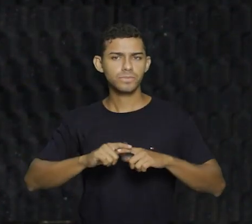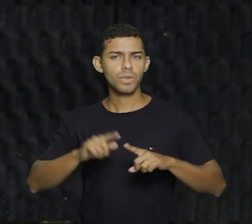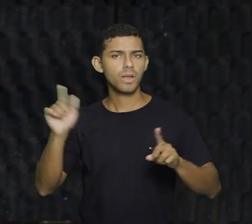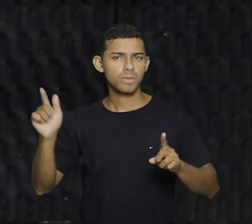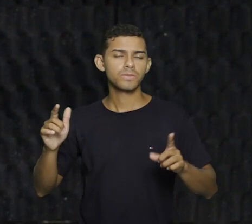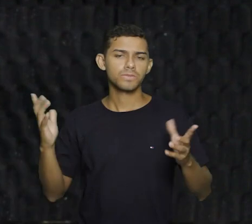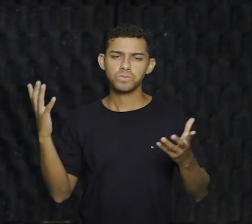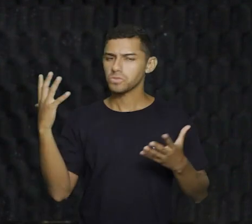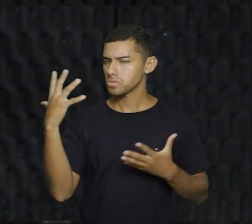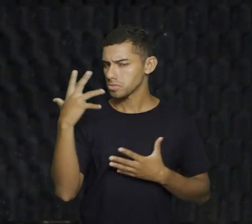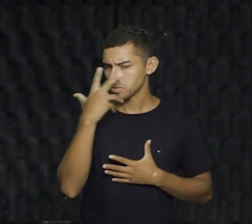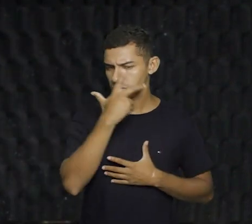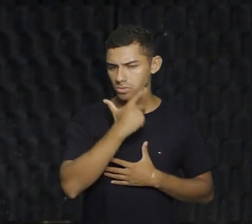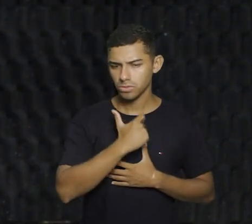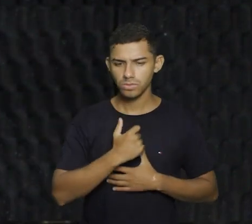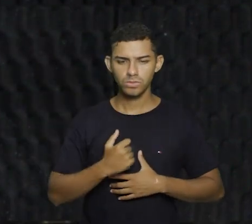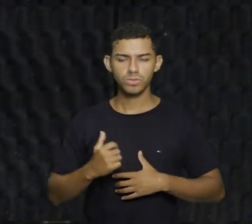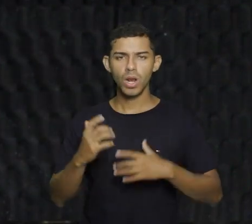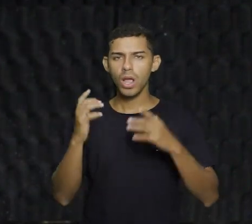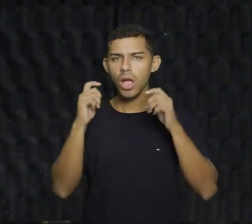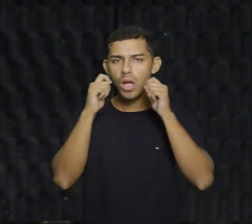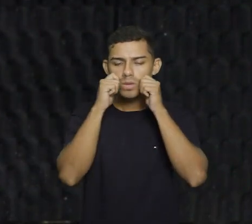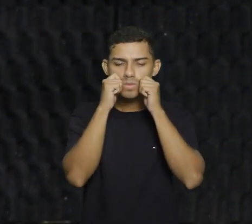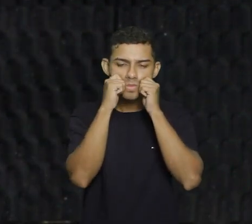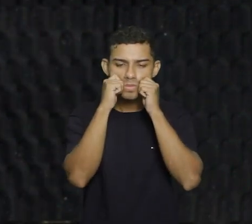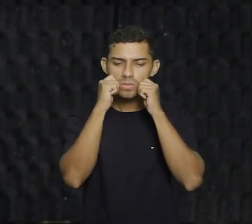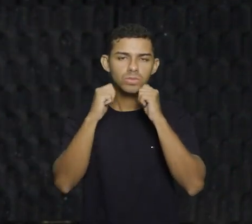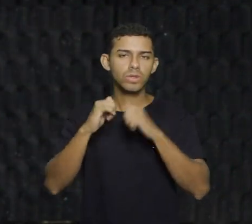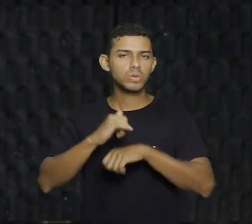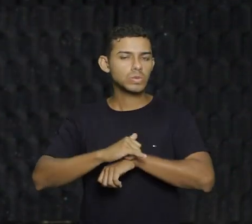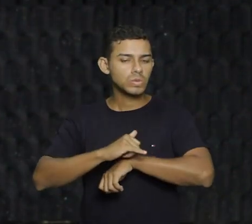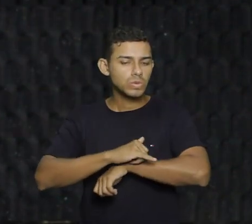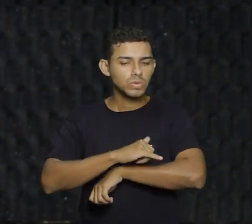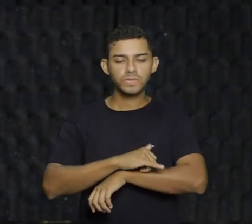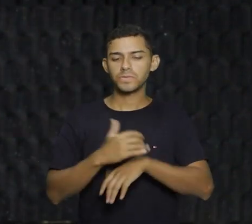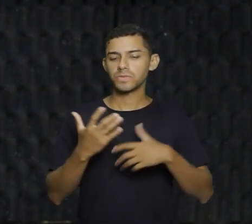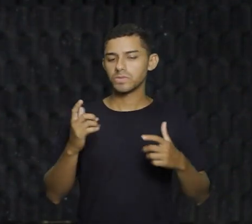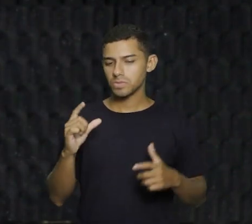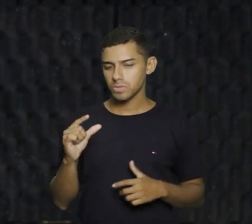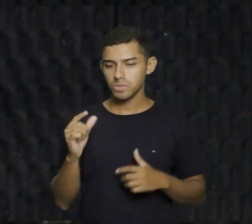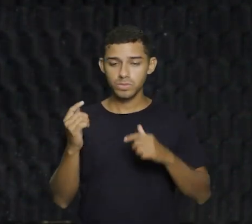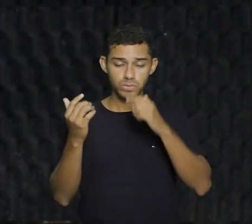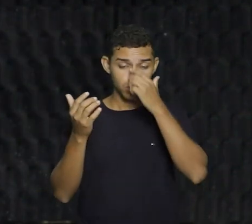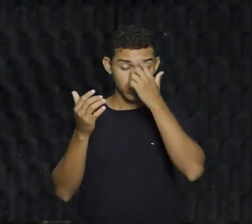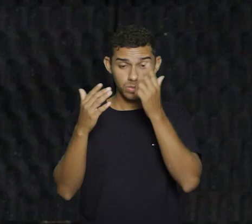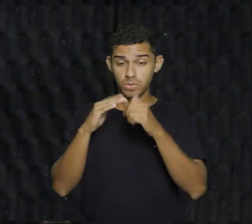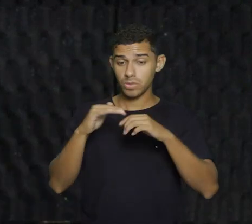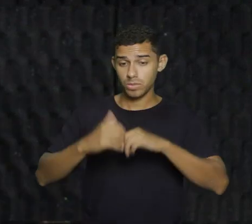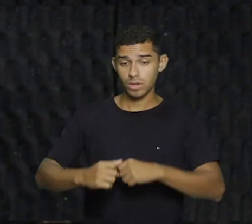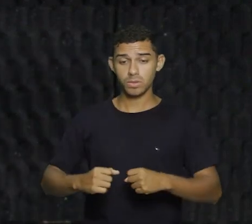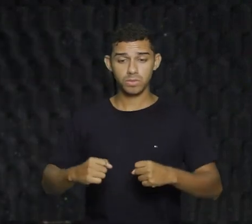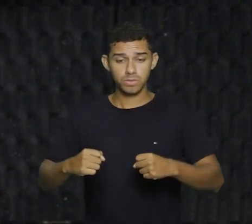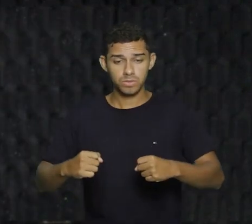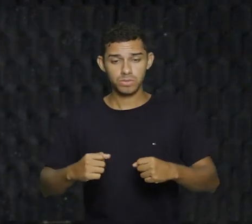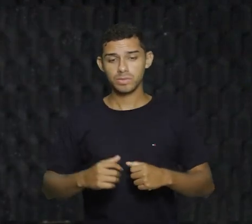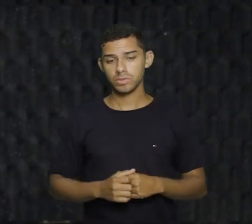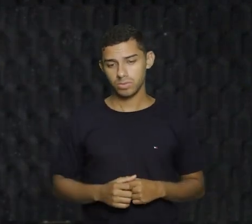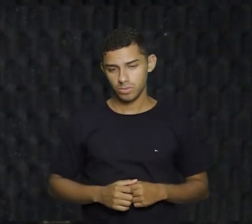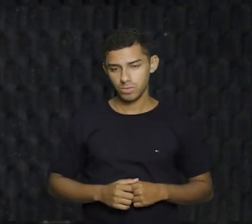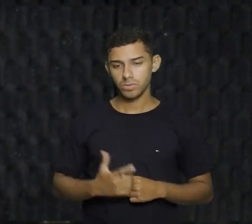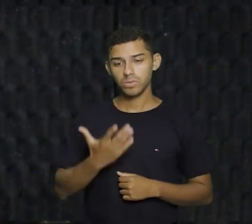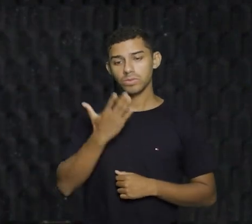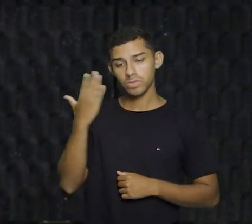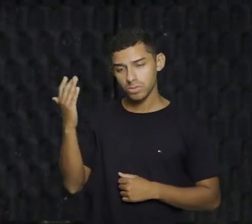mais belas quando forem mais fofinhas, mais cheinhas, né? Ou terem mais proporções. E